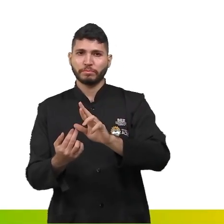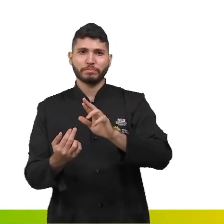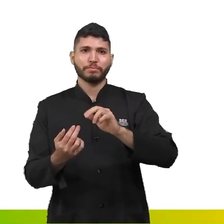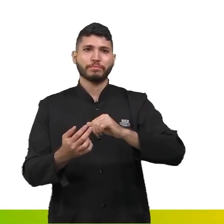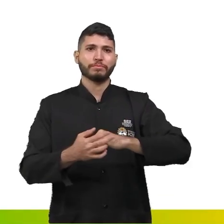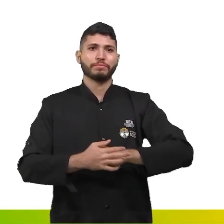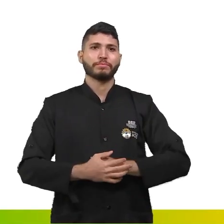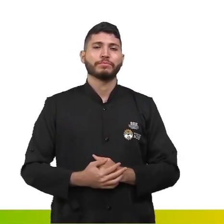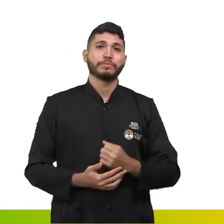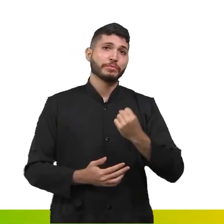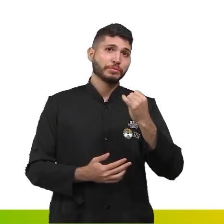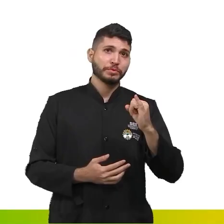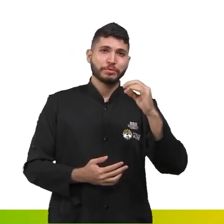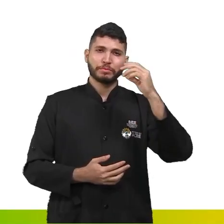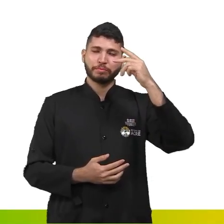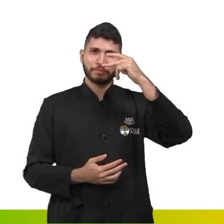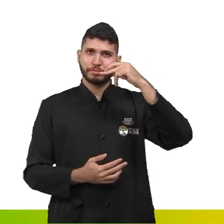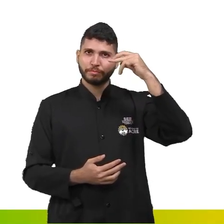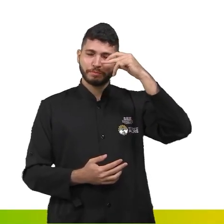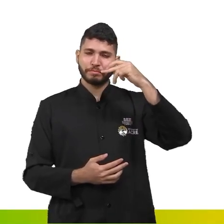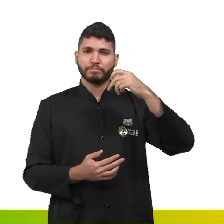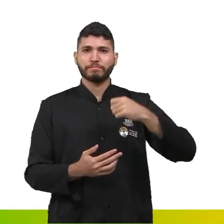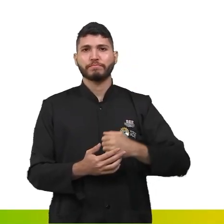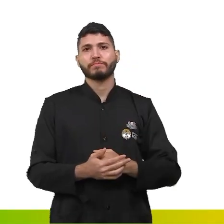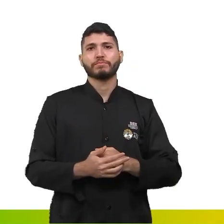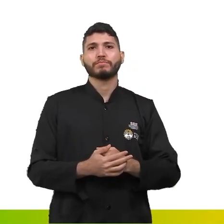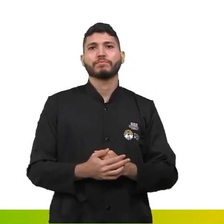Agora, se você observar o triângulo